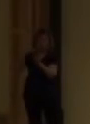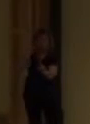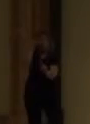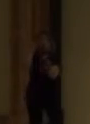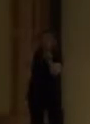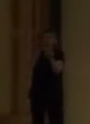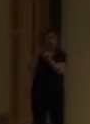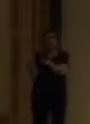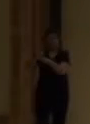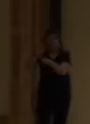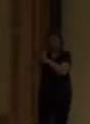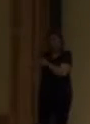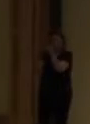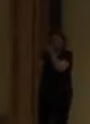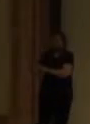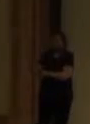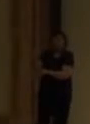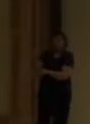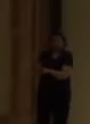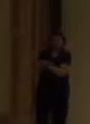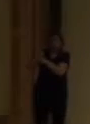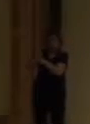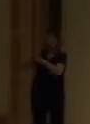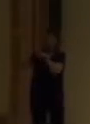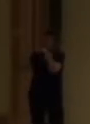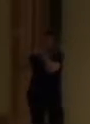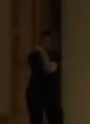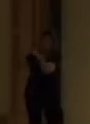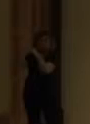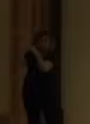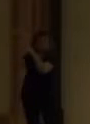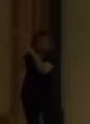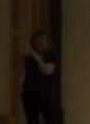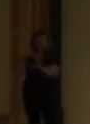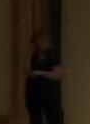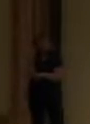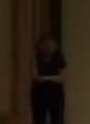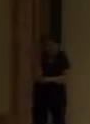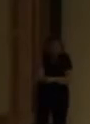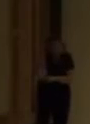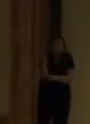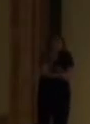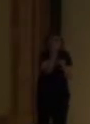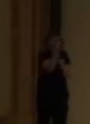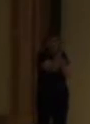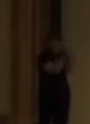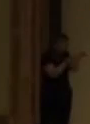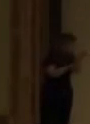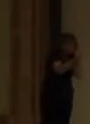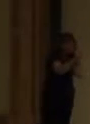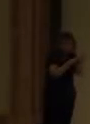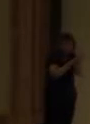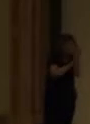mas, estranhamente, essa urbanização tem-se feito sem crescimento económico. E essa urbanização sem crescimento económico faz